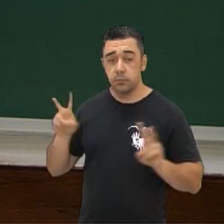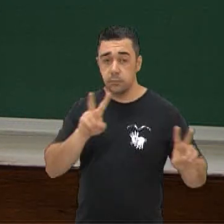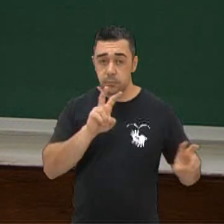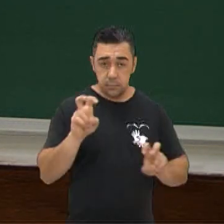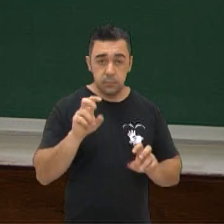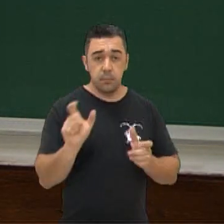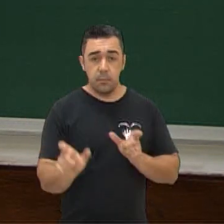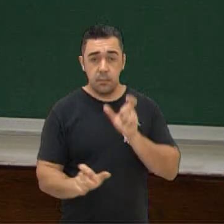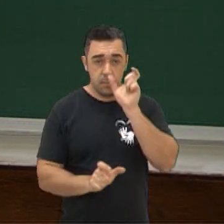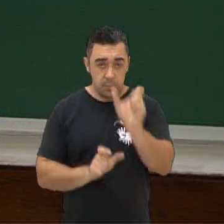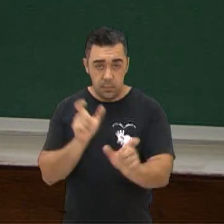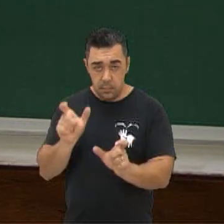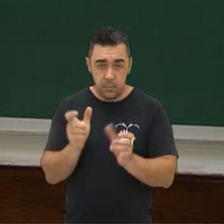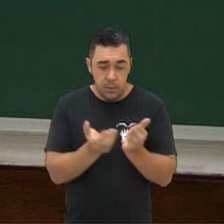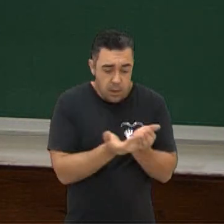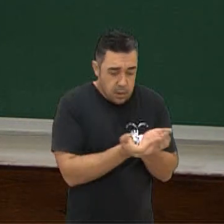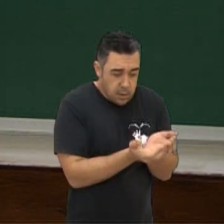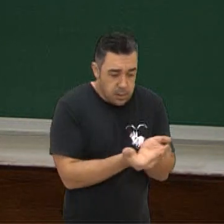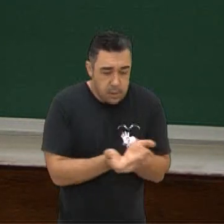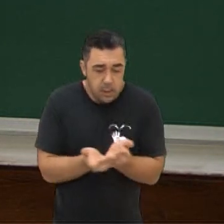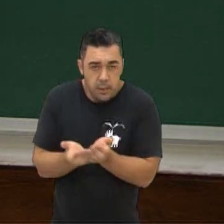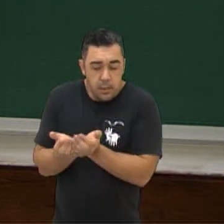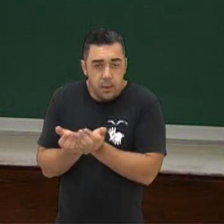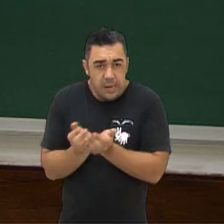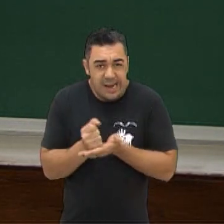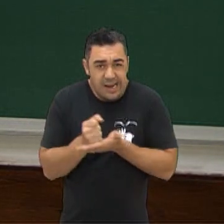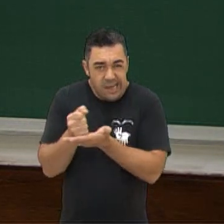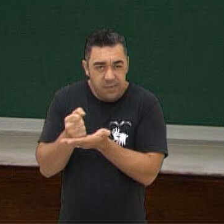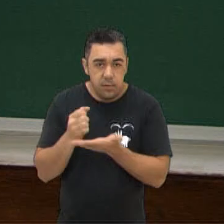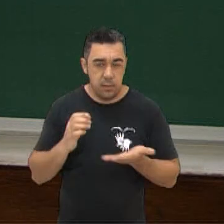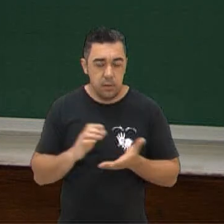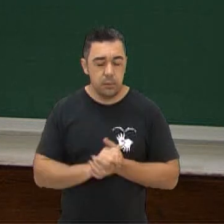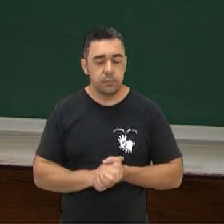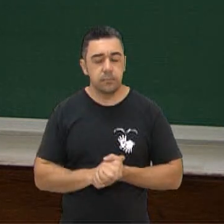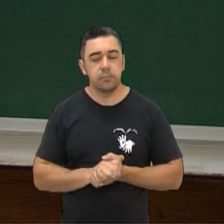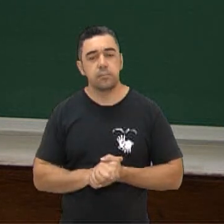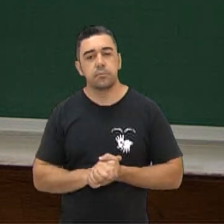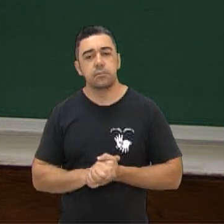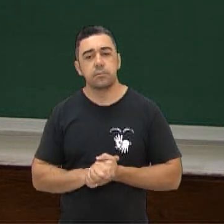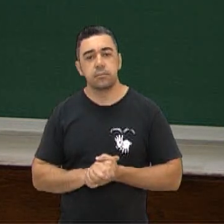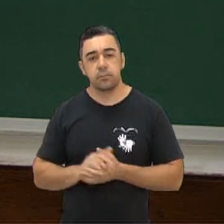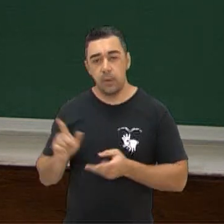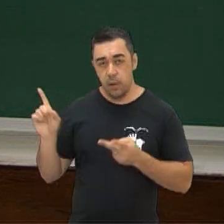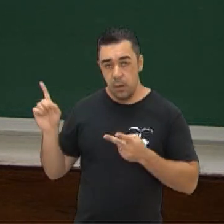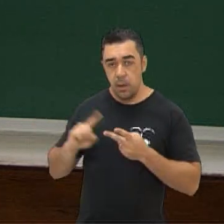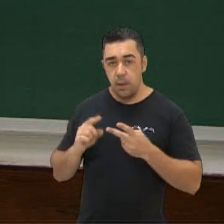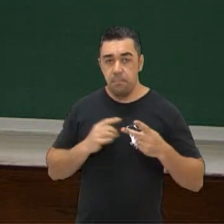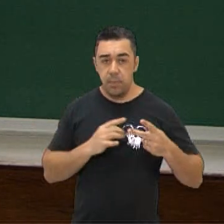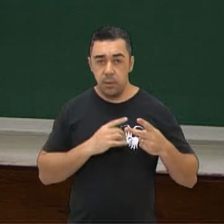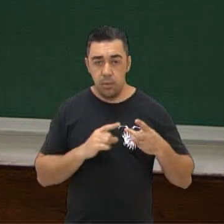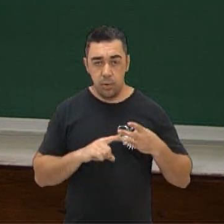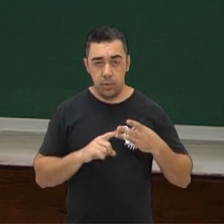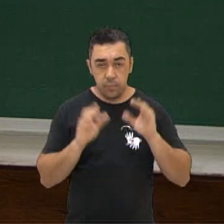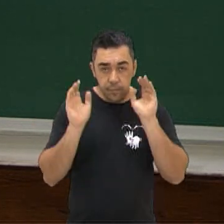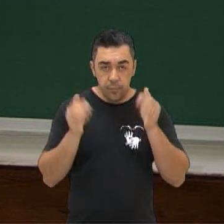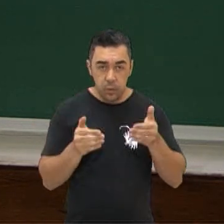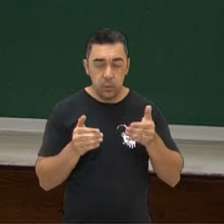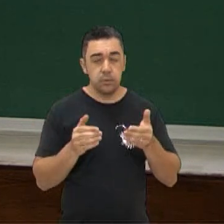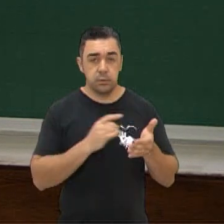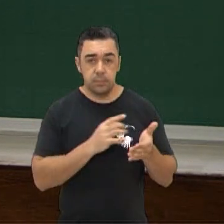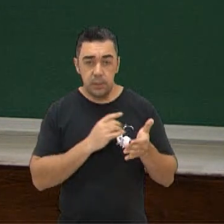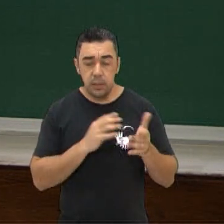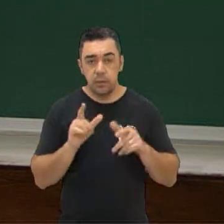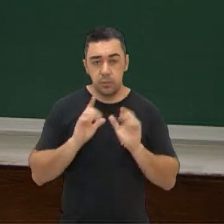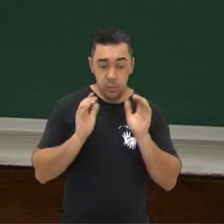essas palavras. Carrega, uma palavra central nessa construção, medrosa e circunspecta, né? Temerosa